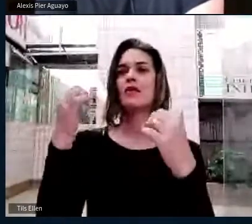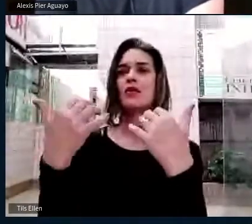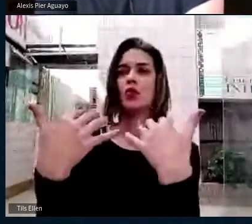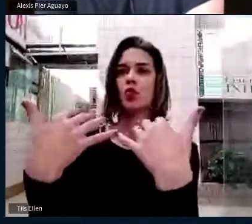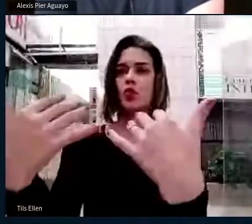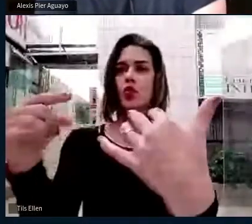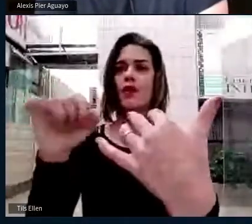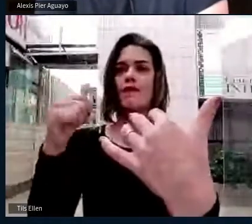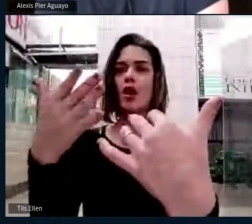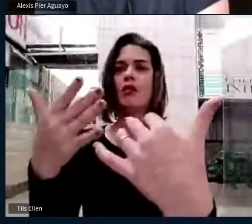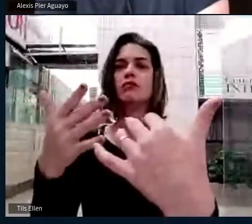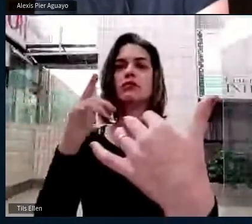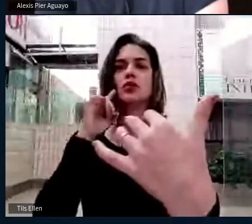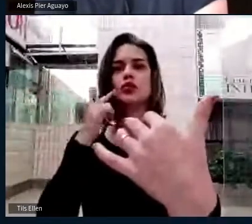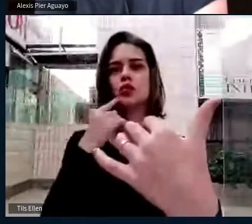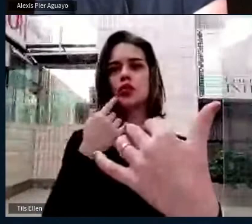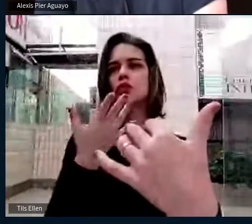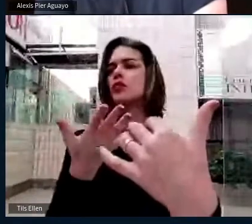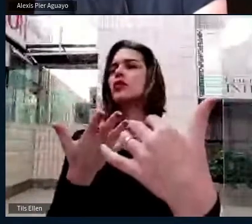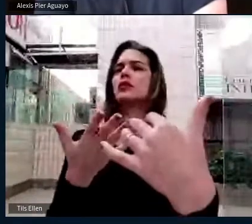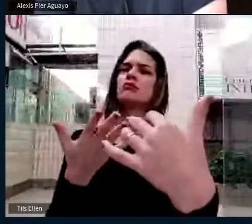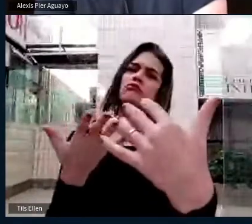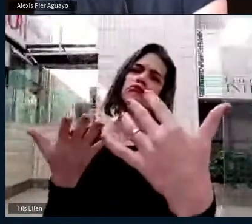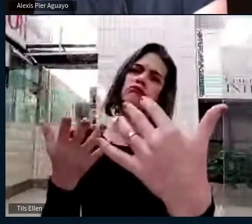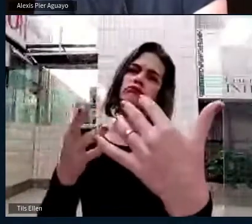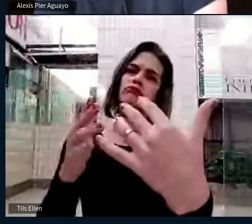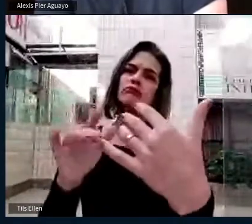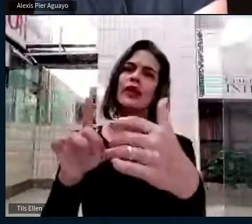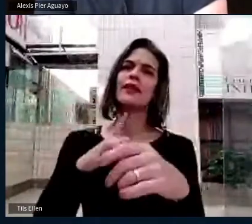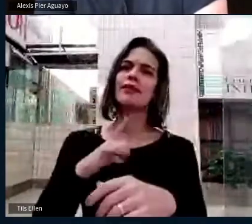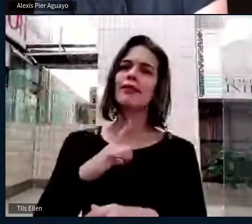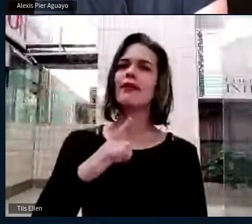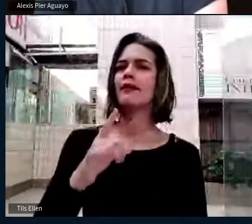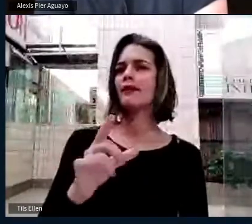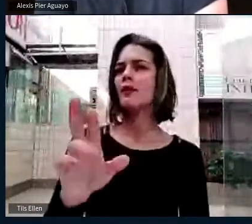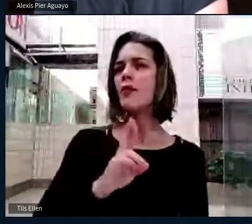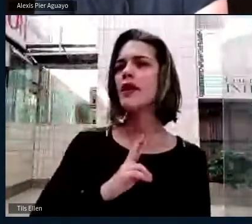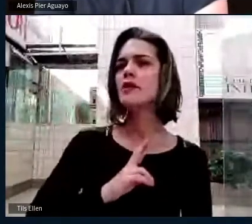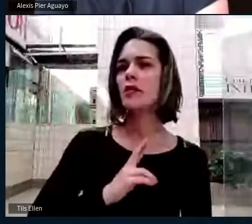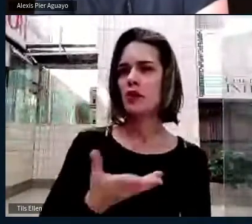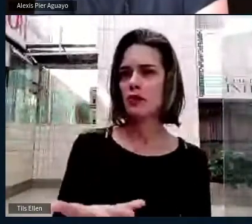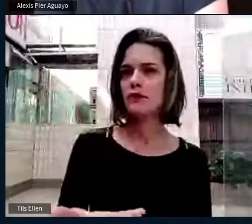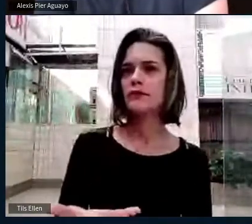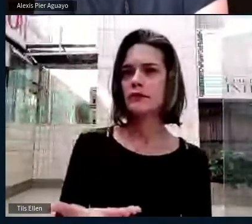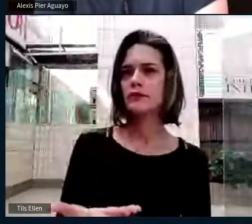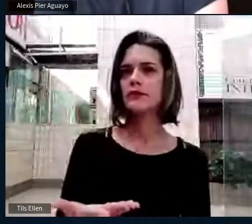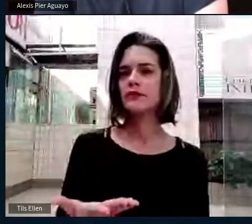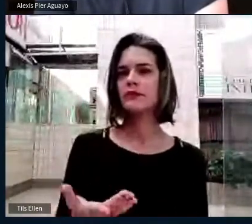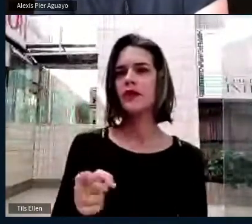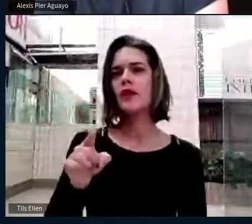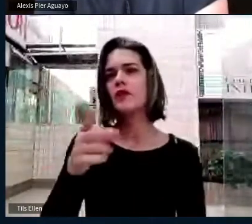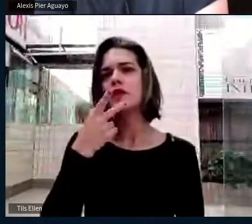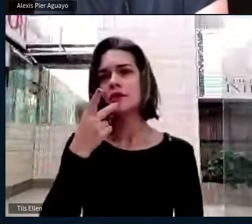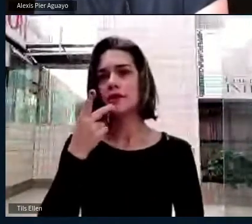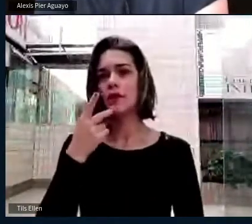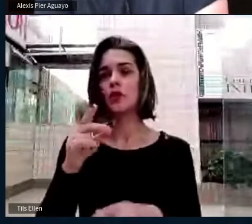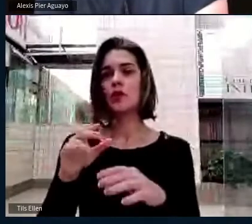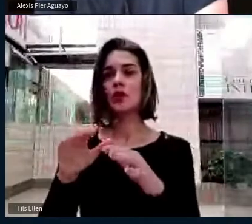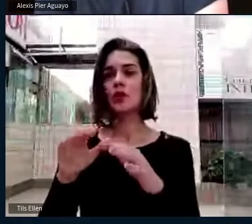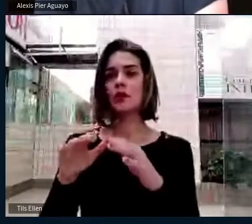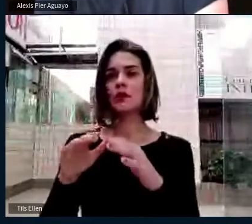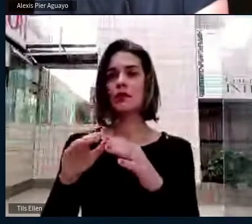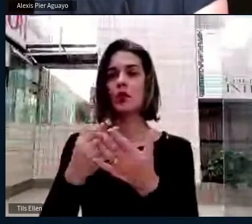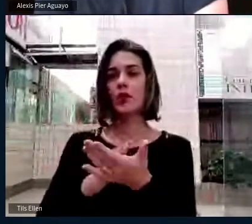que atua frente às câmeras, que você chamou de intérprete, mas de conferência, que eu vou dar uma comentada mais para frente, mas que eu